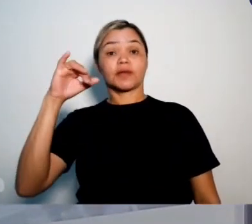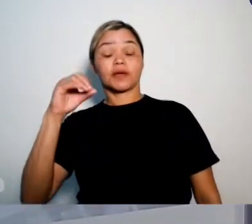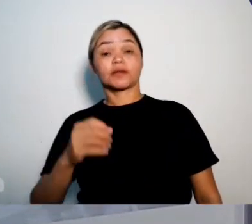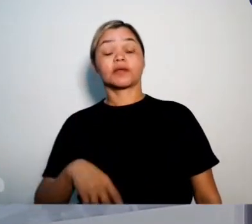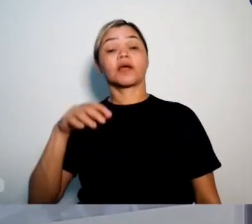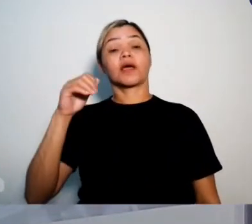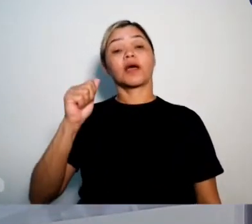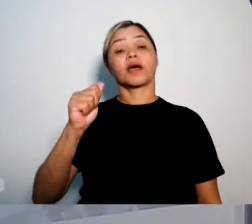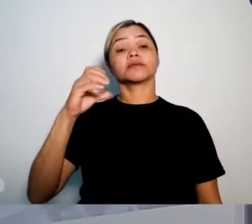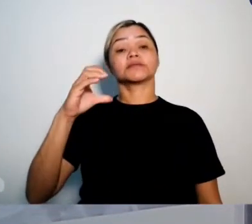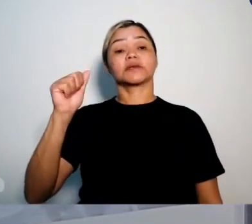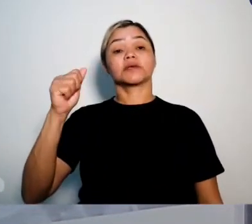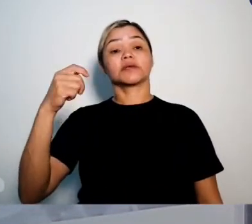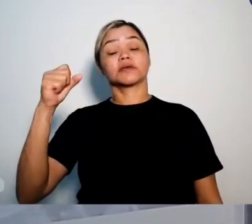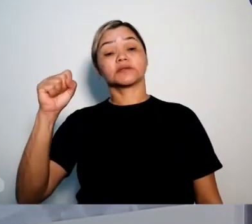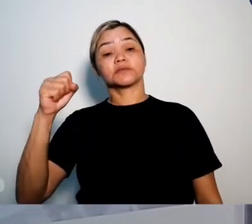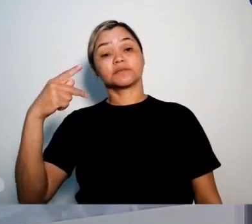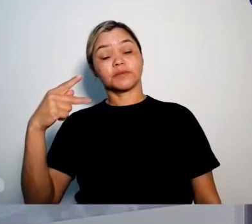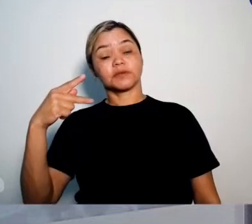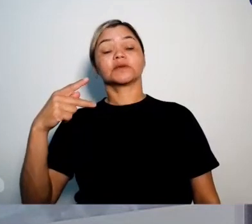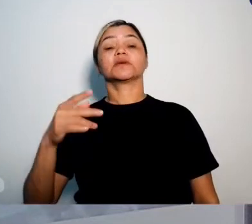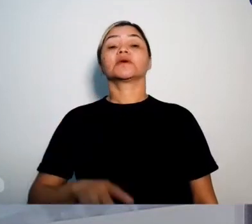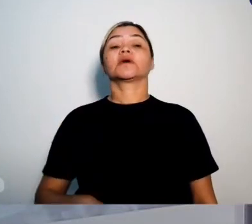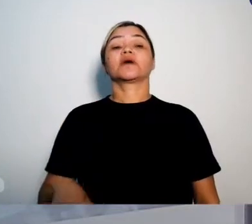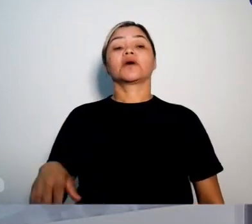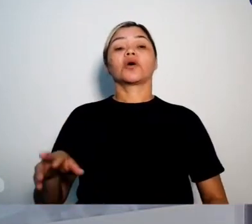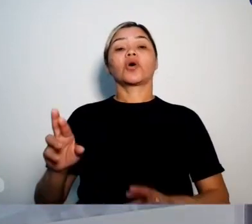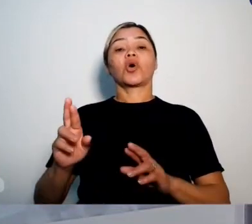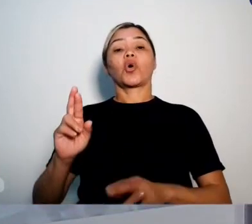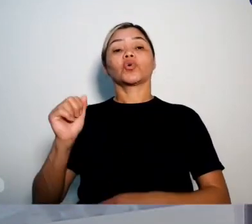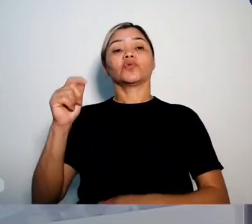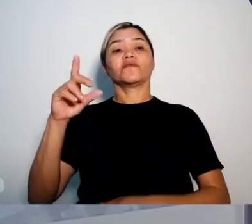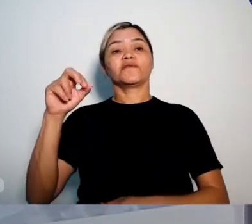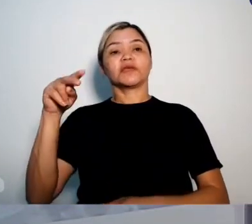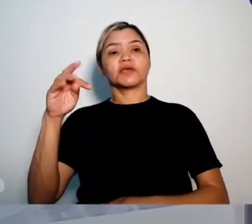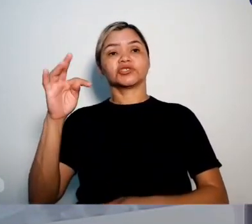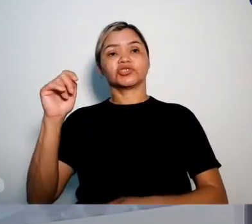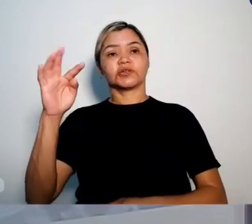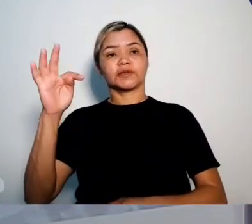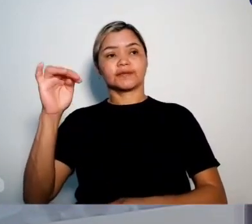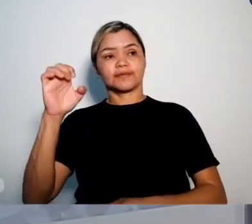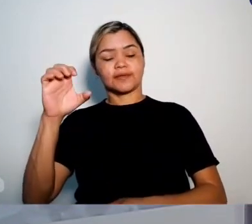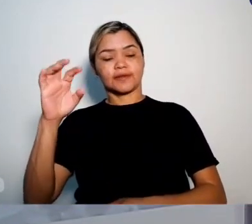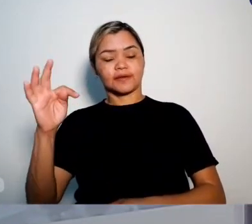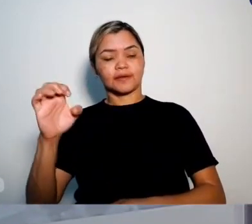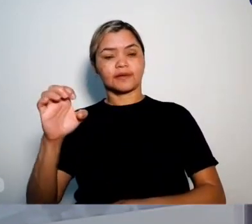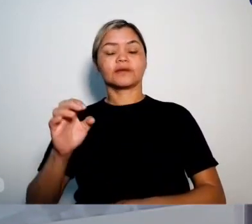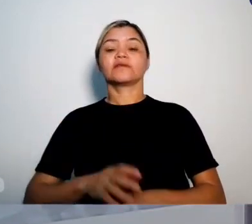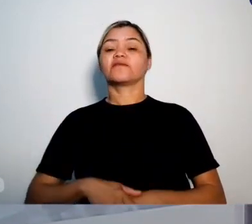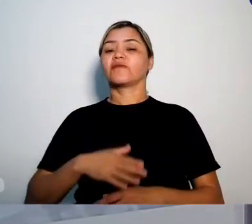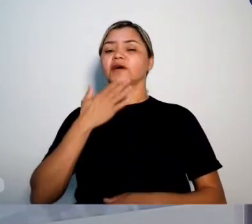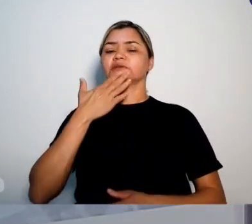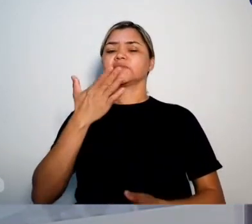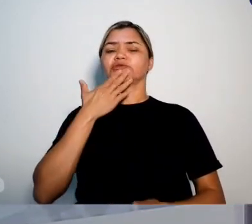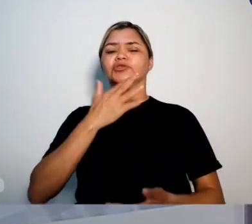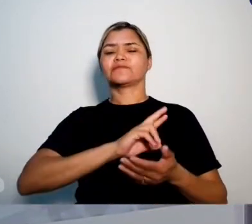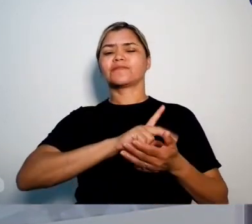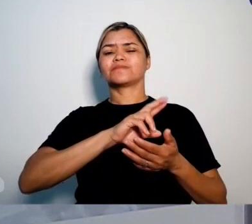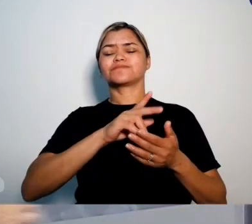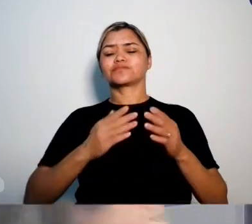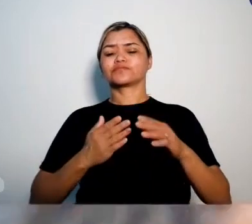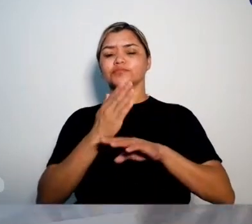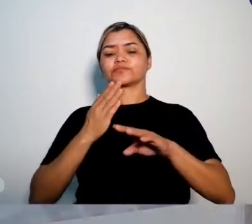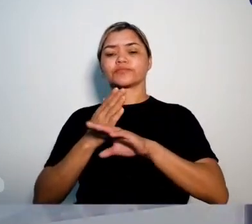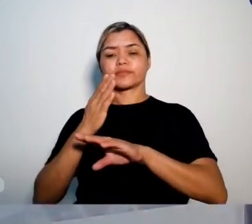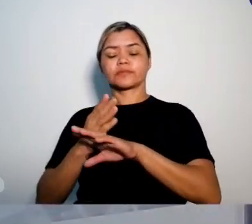Arcesp, como a Rodovias do Tietê, diversos requerimentos que nós aprovamos aqui nessa Casa de